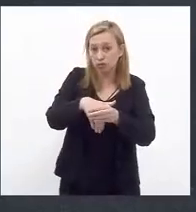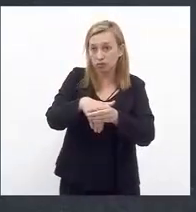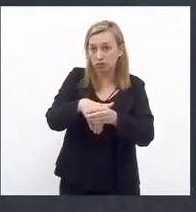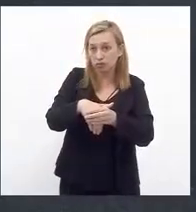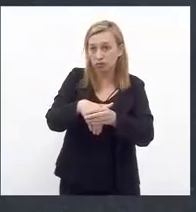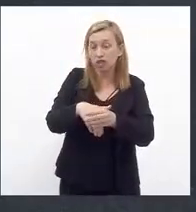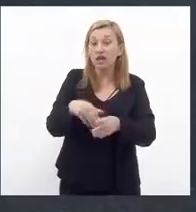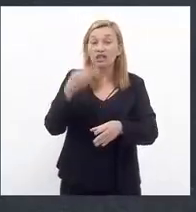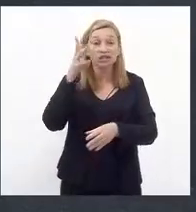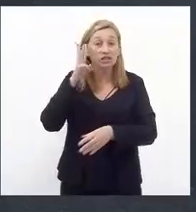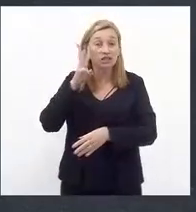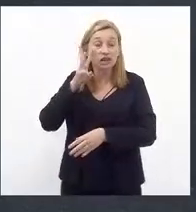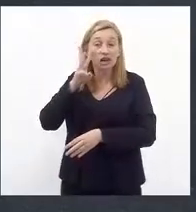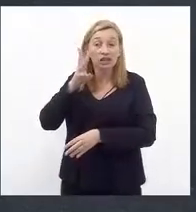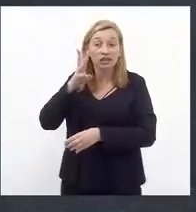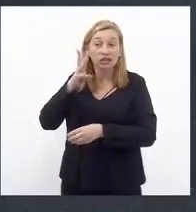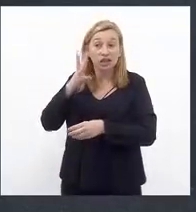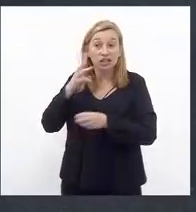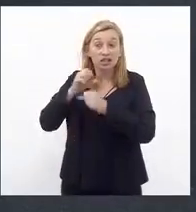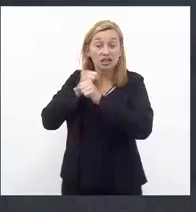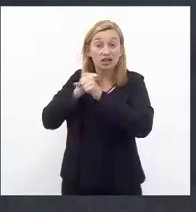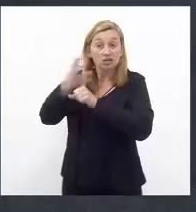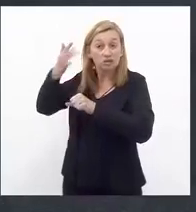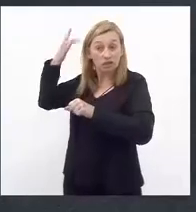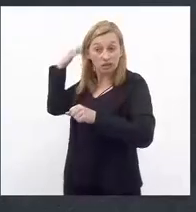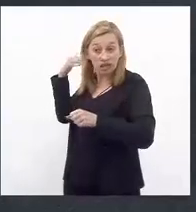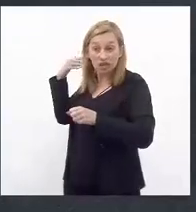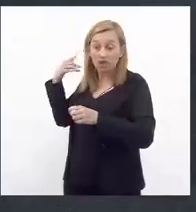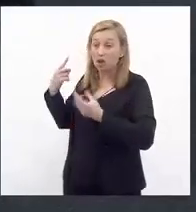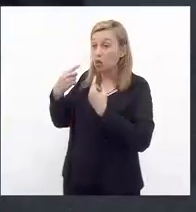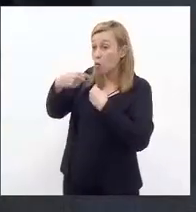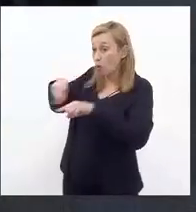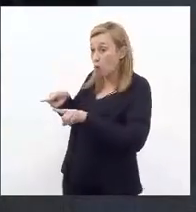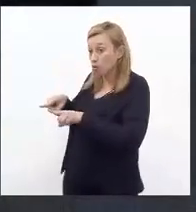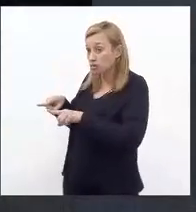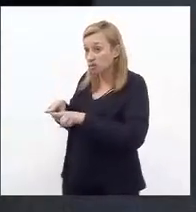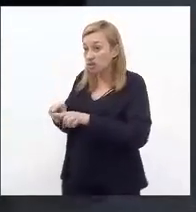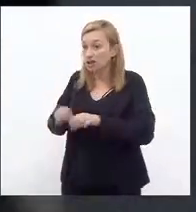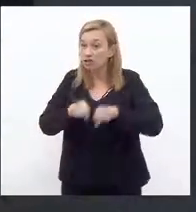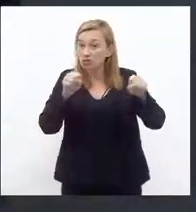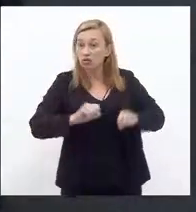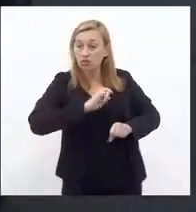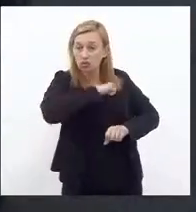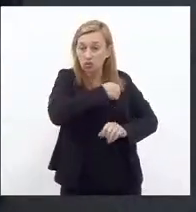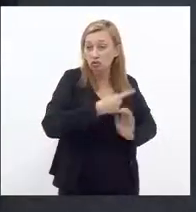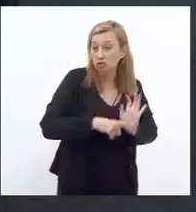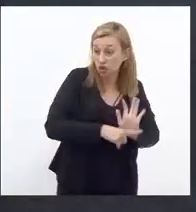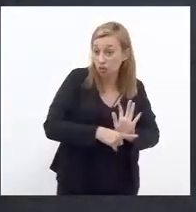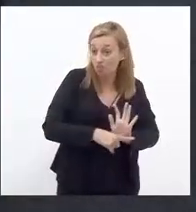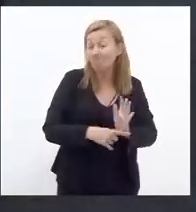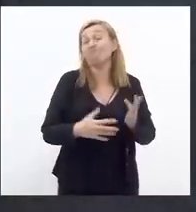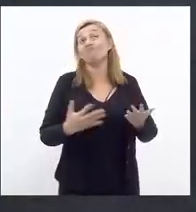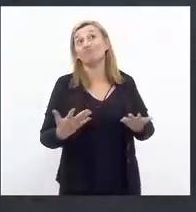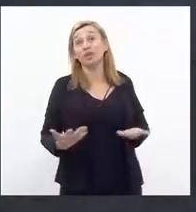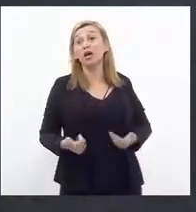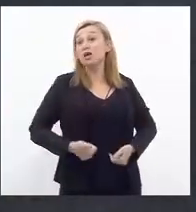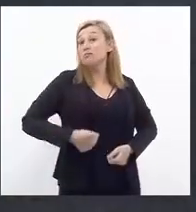há três anos atrás sou contra Esse regime de recuperação fiscal